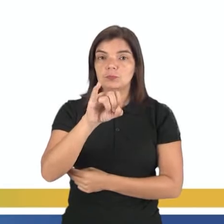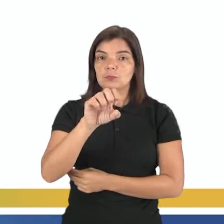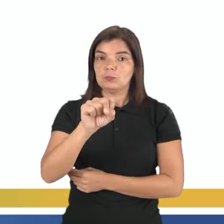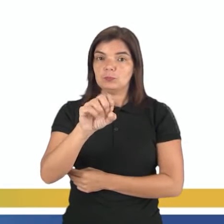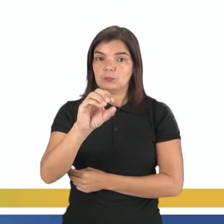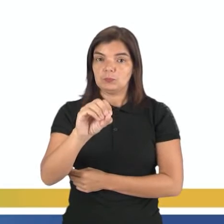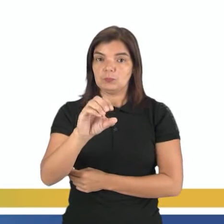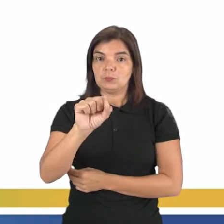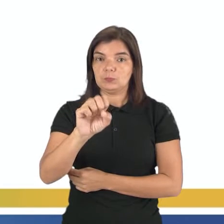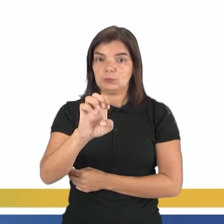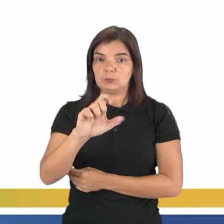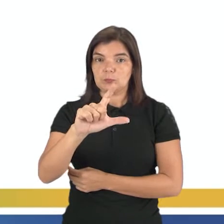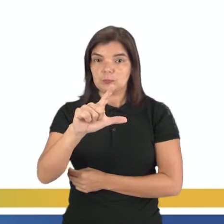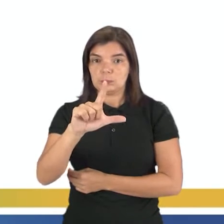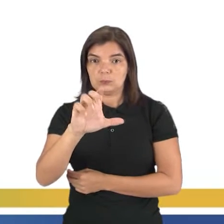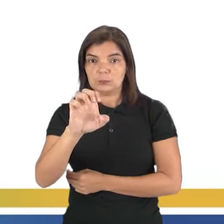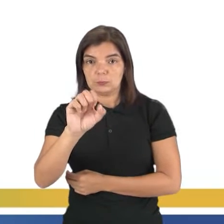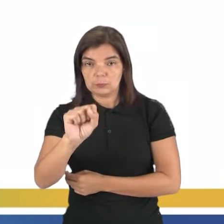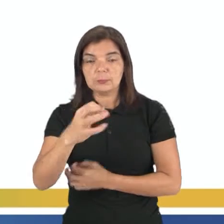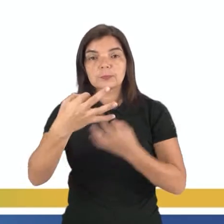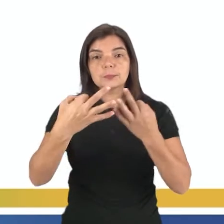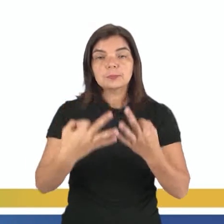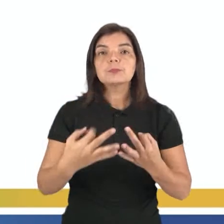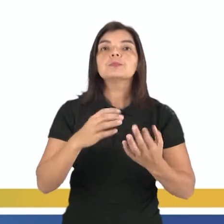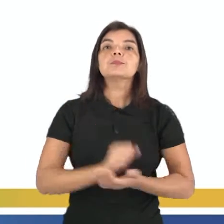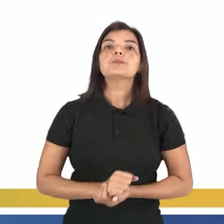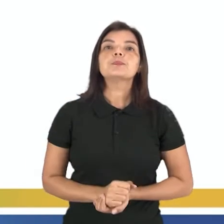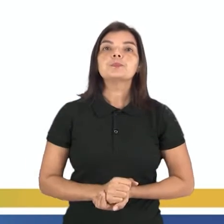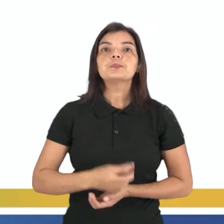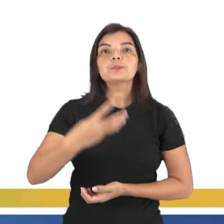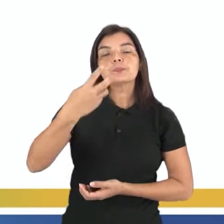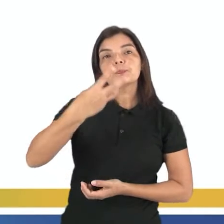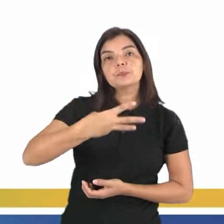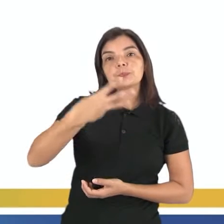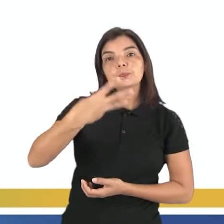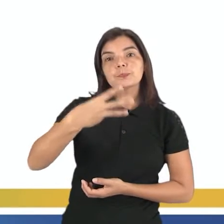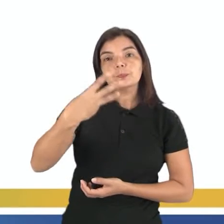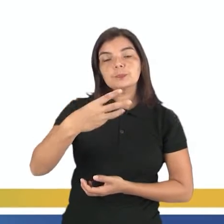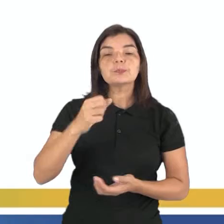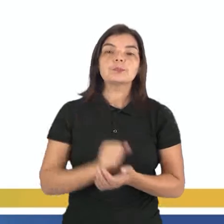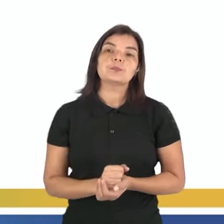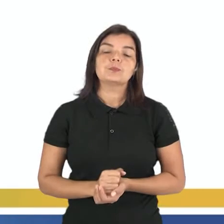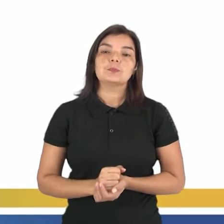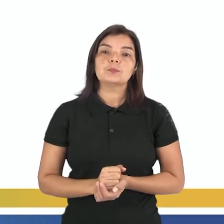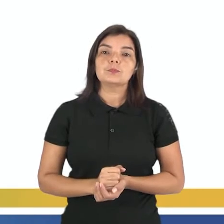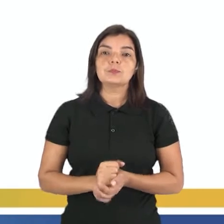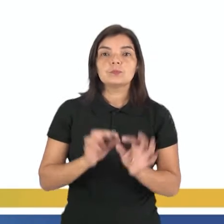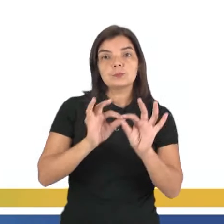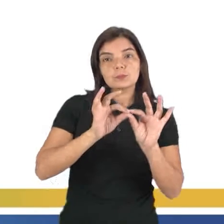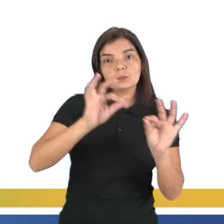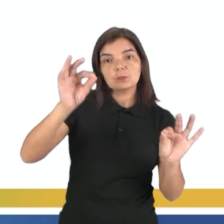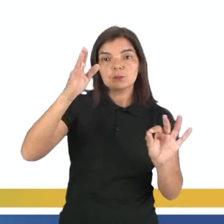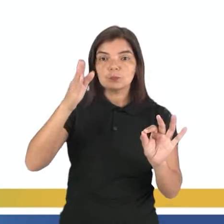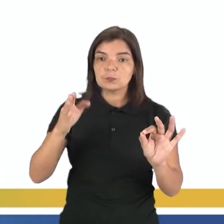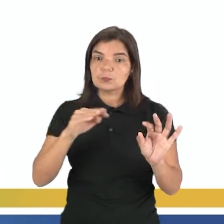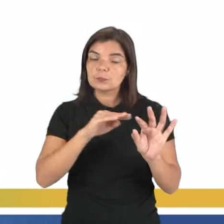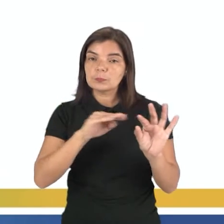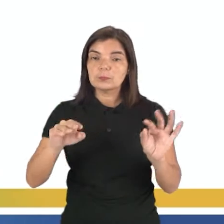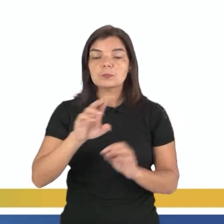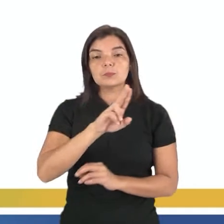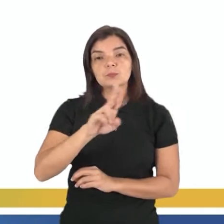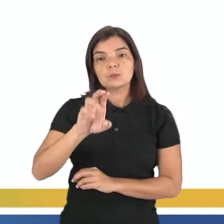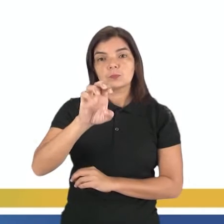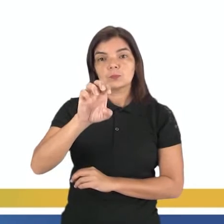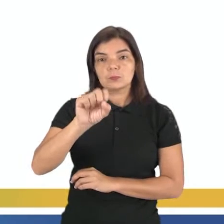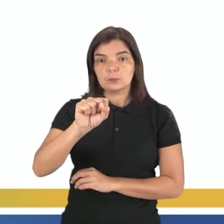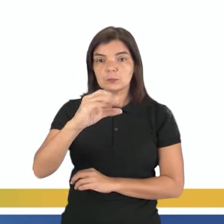de isósceles, beleza? Muito bem. A terceira classificação quanto à medida do lado é